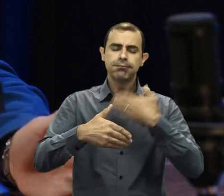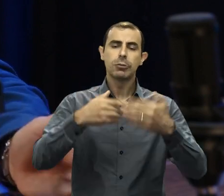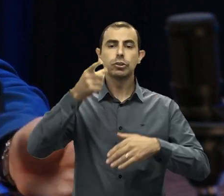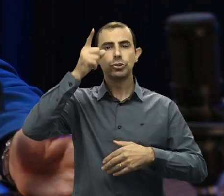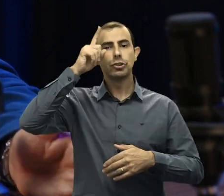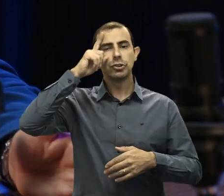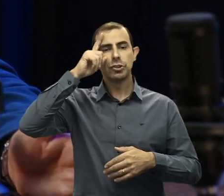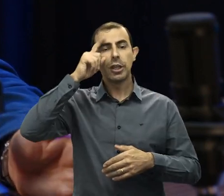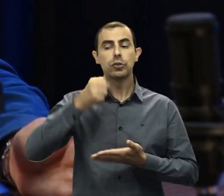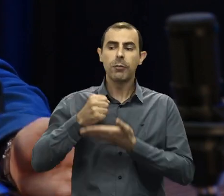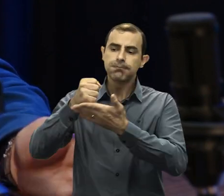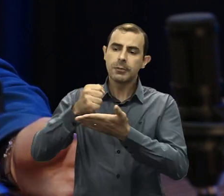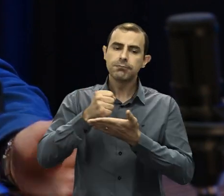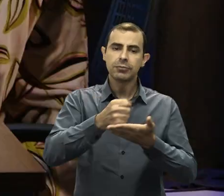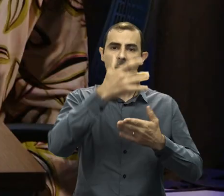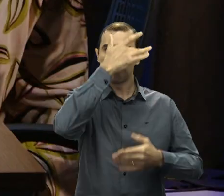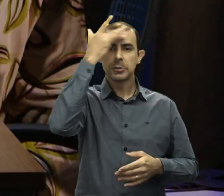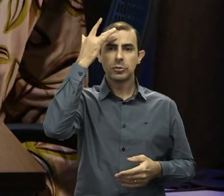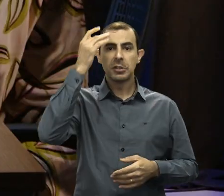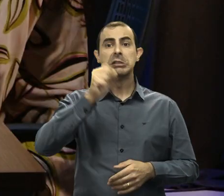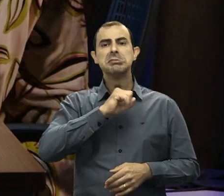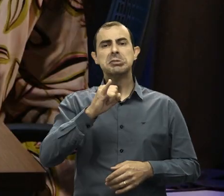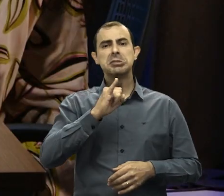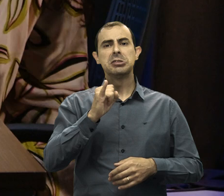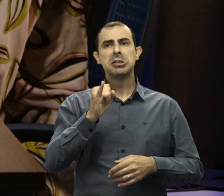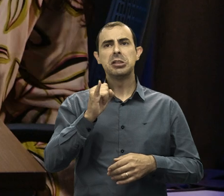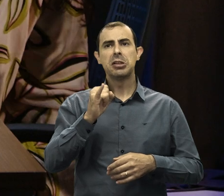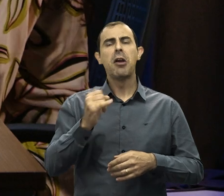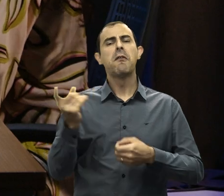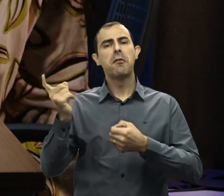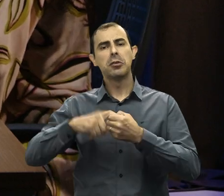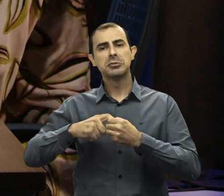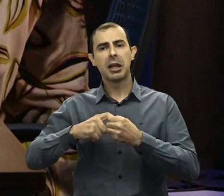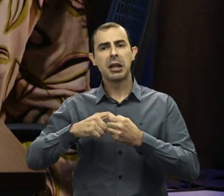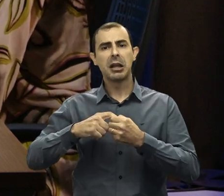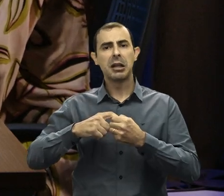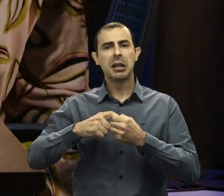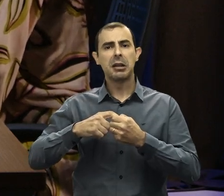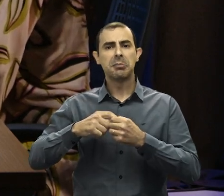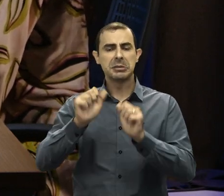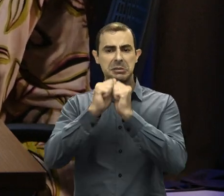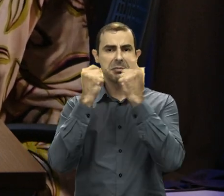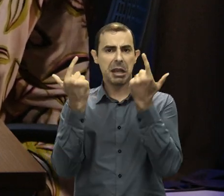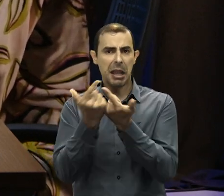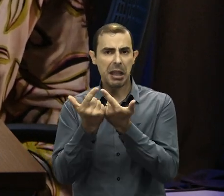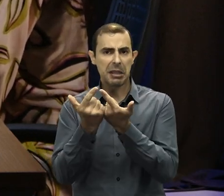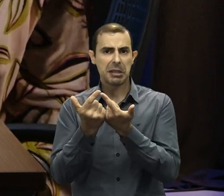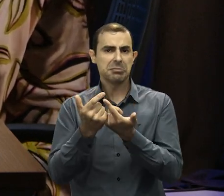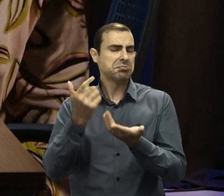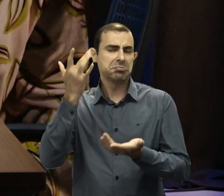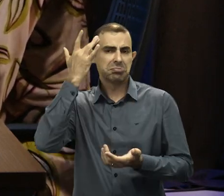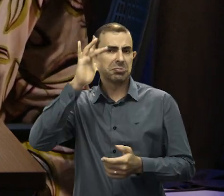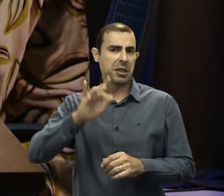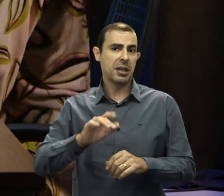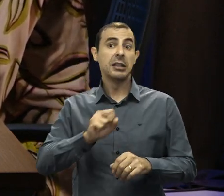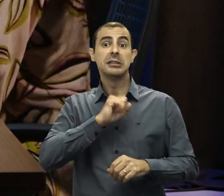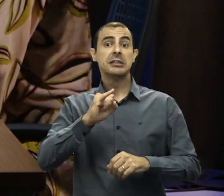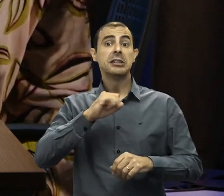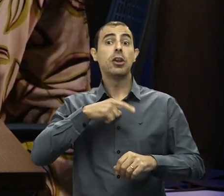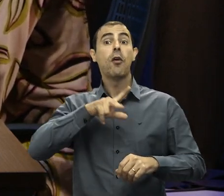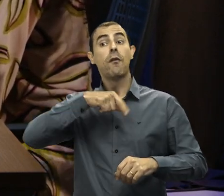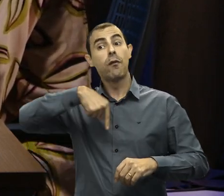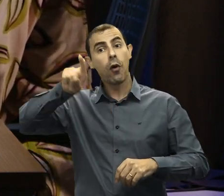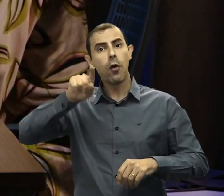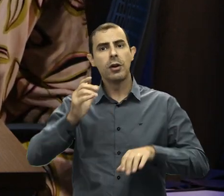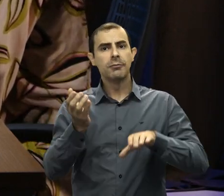procurando ajudar as pessoas. Se eu vou para a Assembleia ano que vem, se eu vou para o Congresso Nacional, que é um projeto